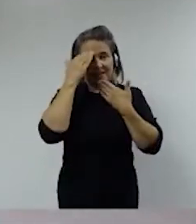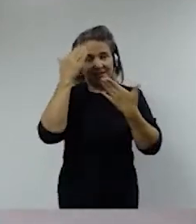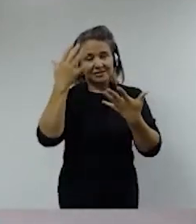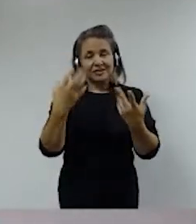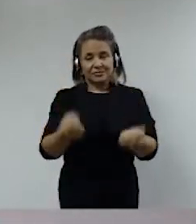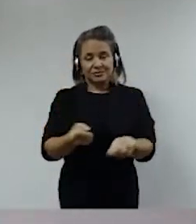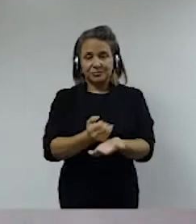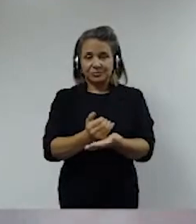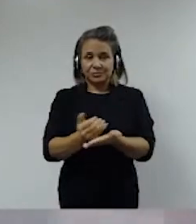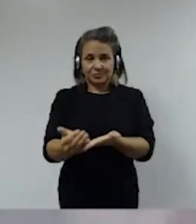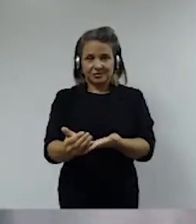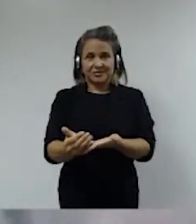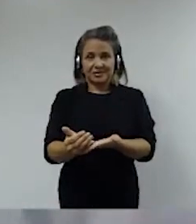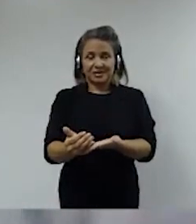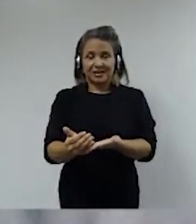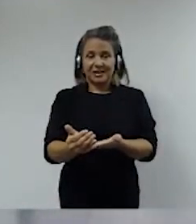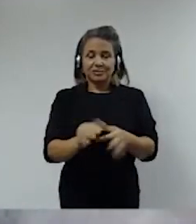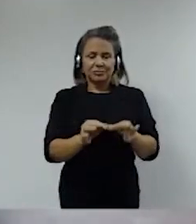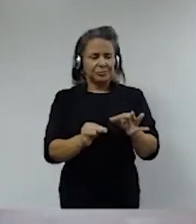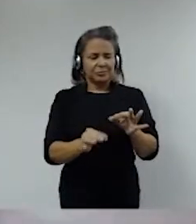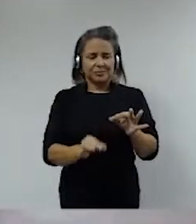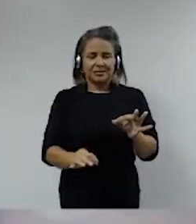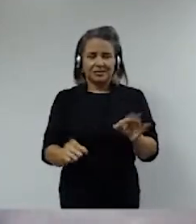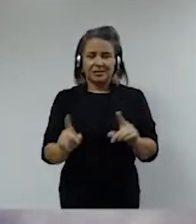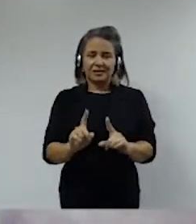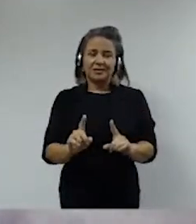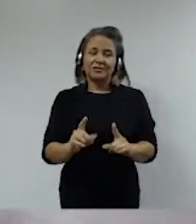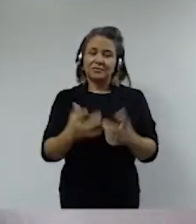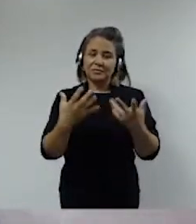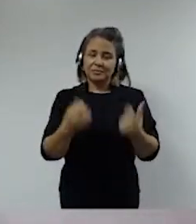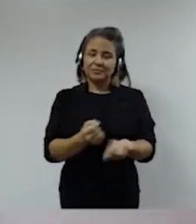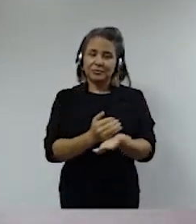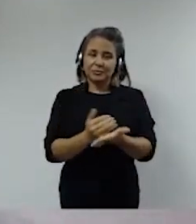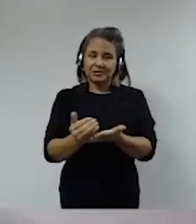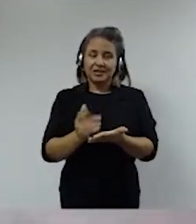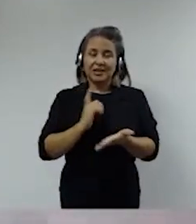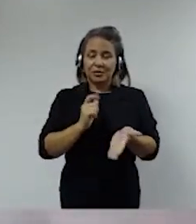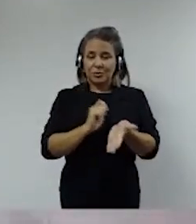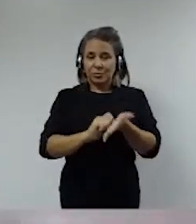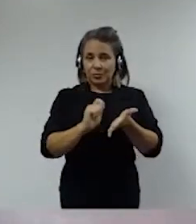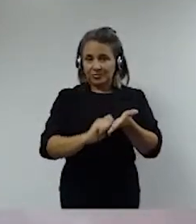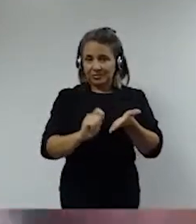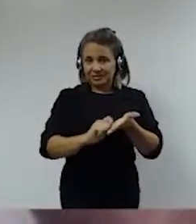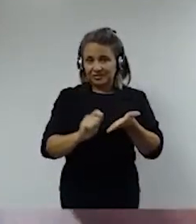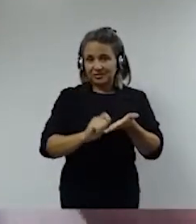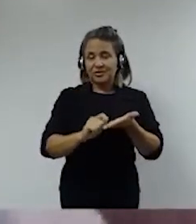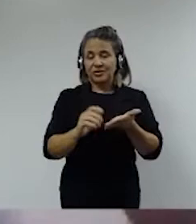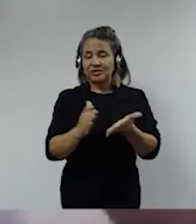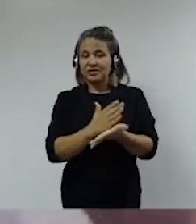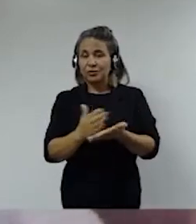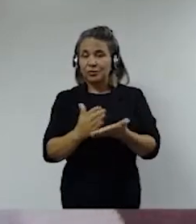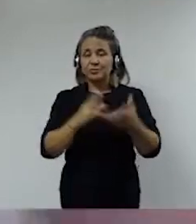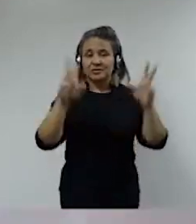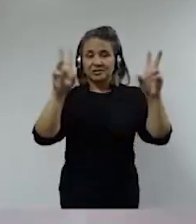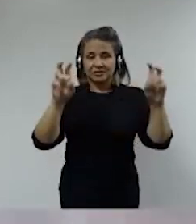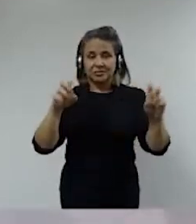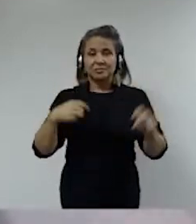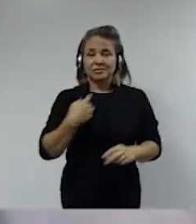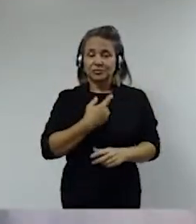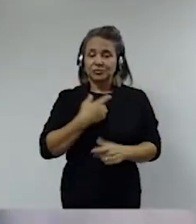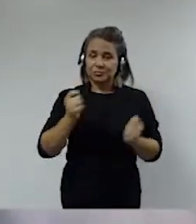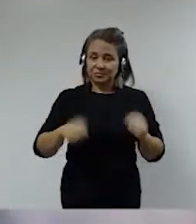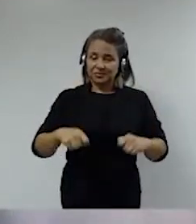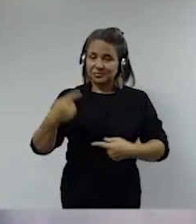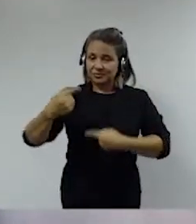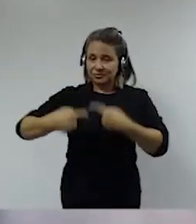vamos começar aqui também, sem mais delongas, com algumas anotações, com algumas questões para que a gente possa